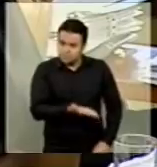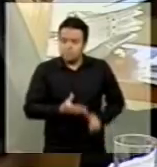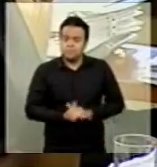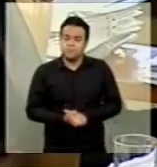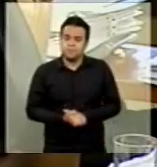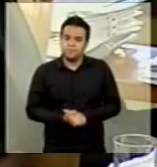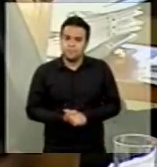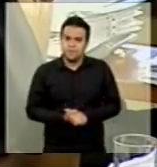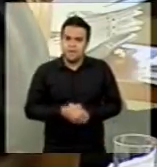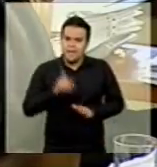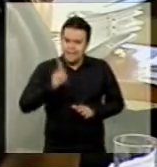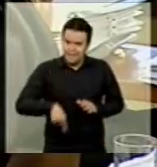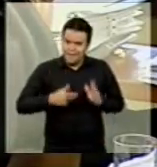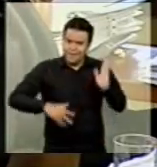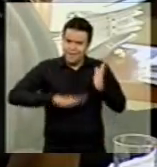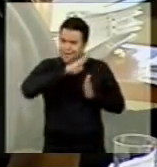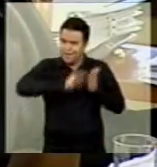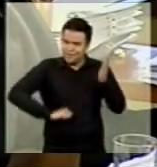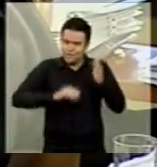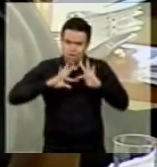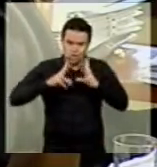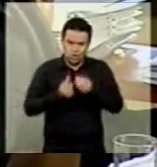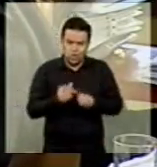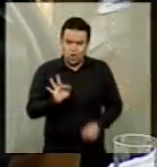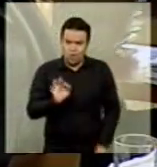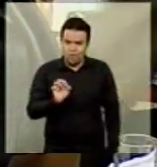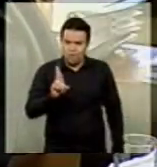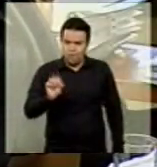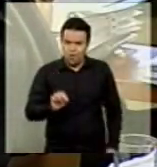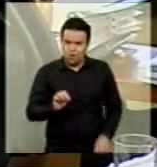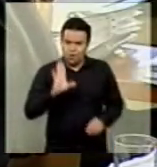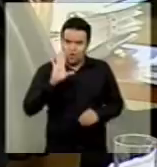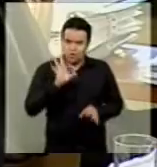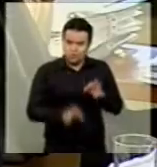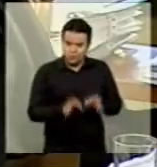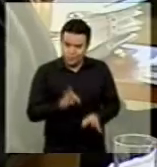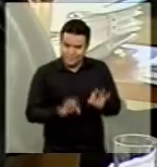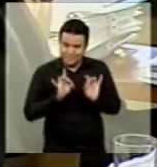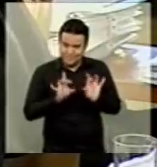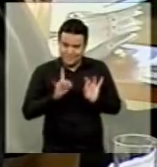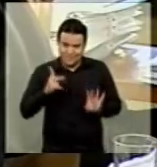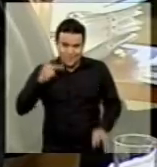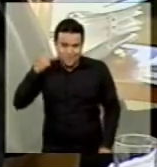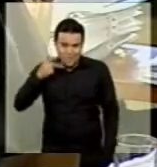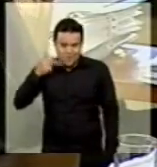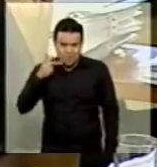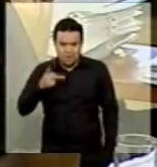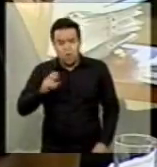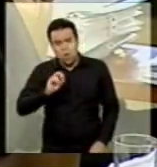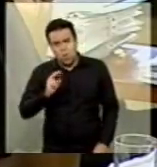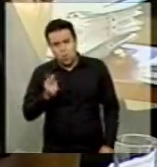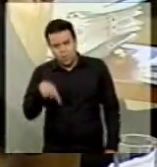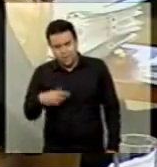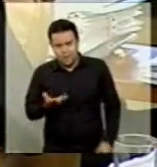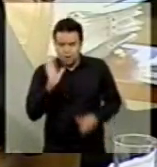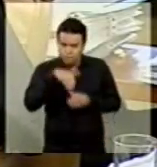a extinção de todo o foro privilegiado, chamado foro privilegiado, foro de prerrogativa de função, ou seja, o voto de